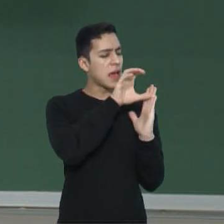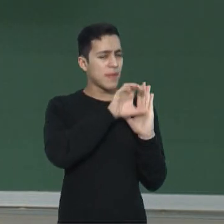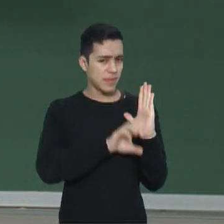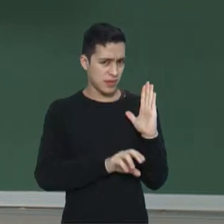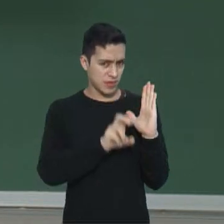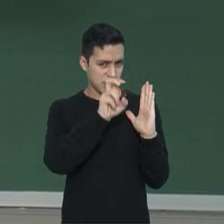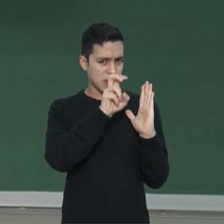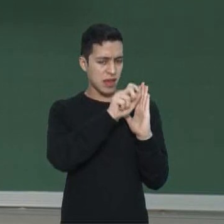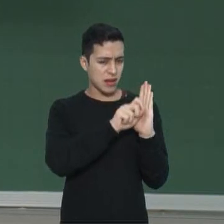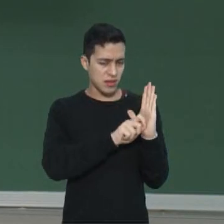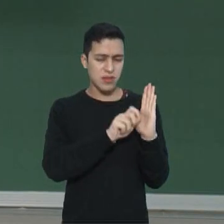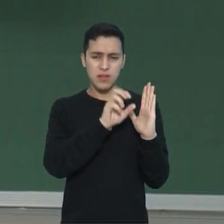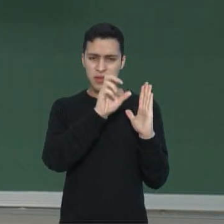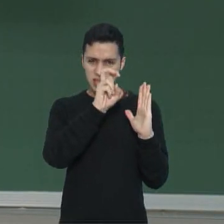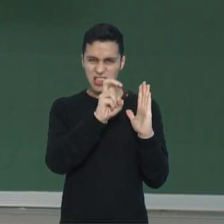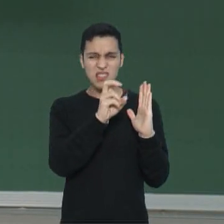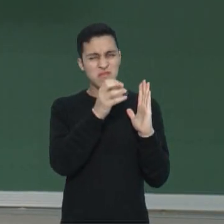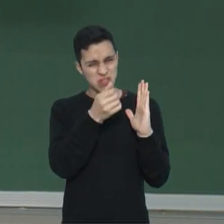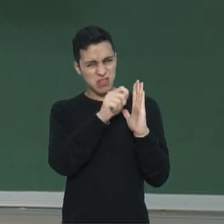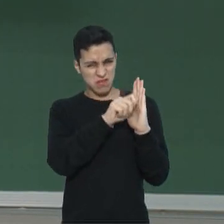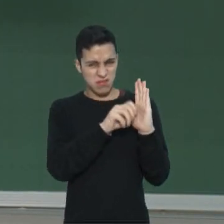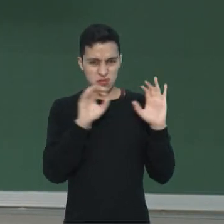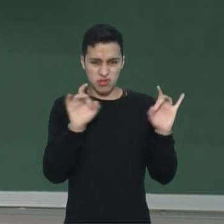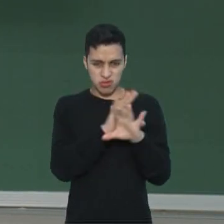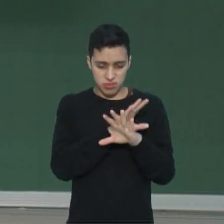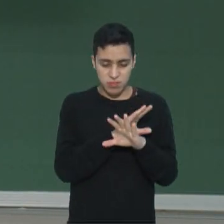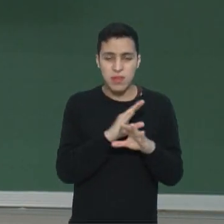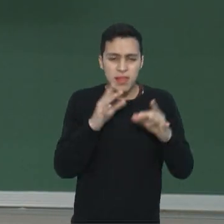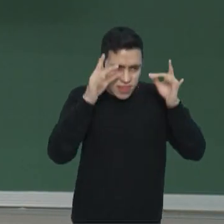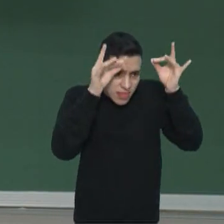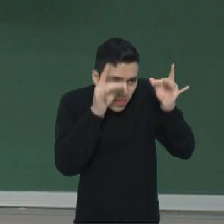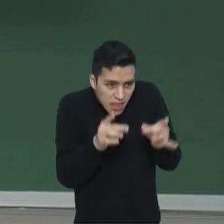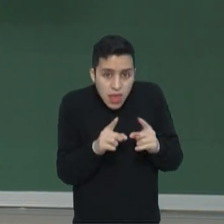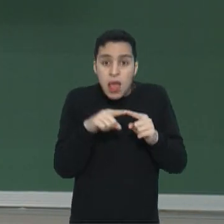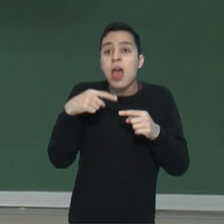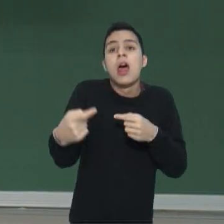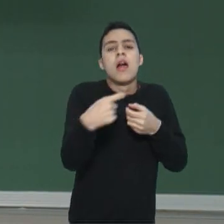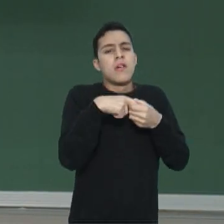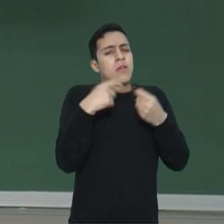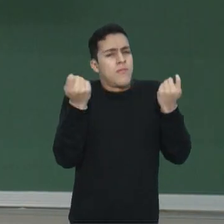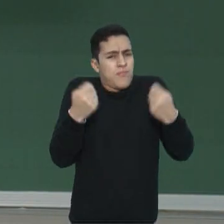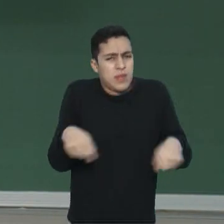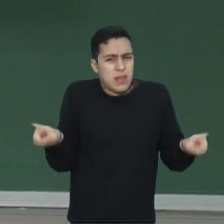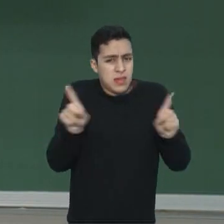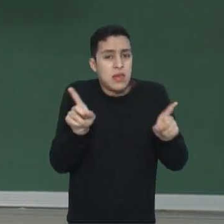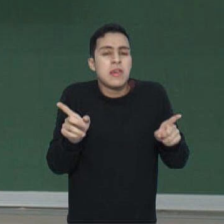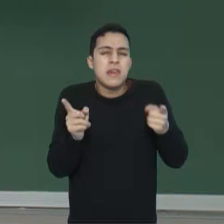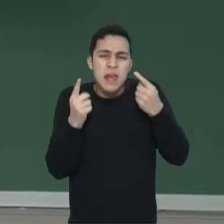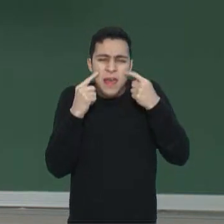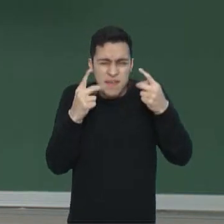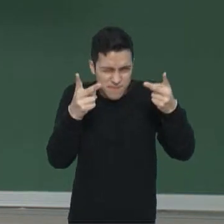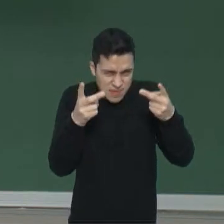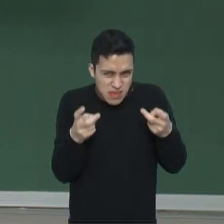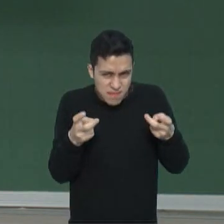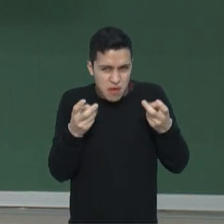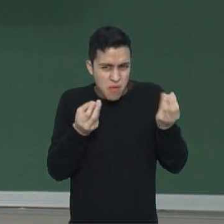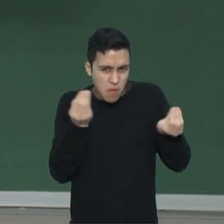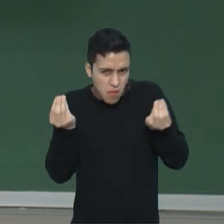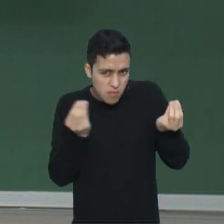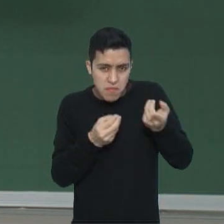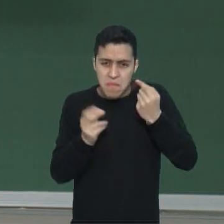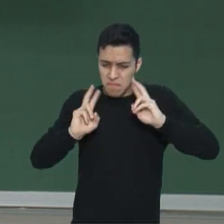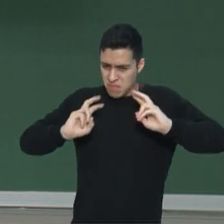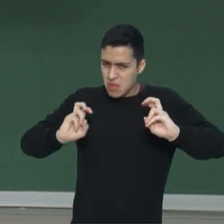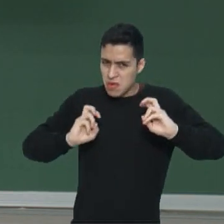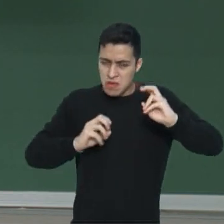artigo 5º e 6º. Só um detalhe, para depois não precisar voltar à tela, você percebeu a leitura que eu estou fazendo. A